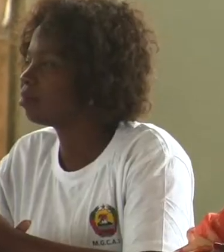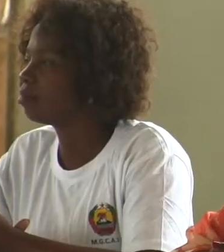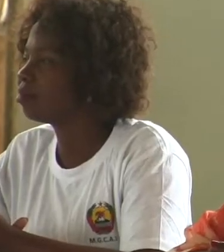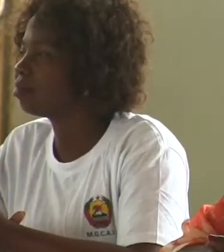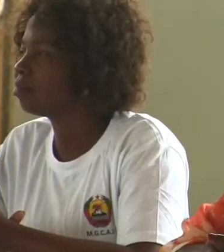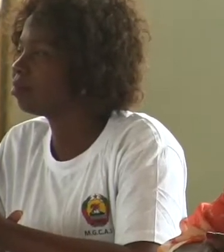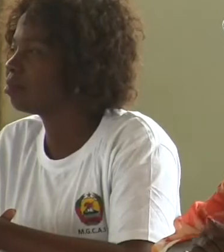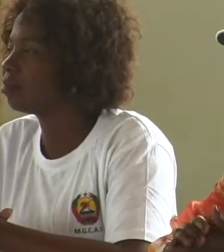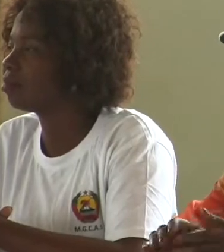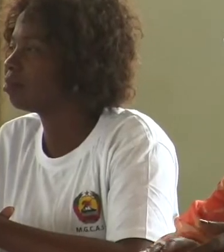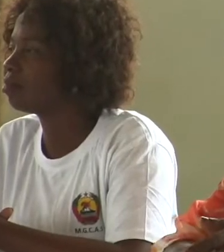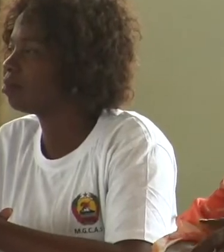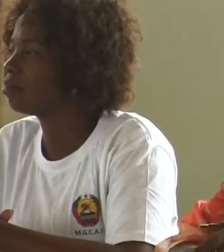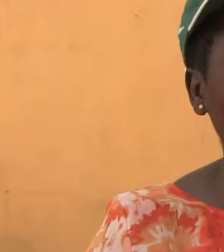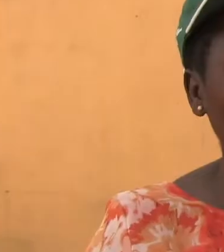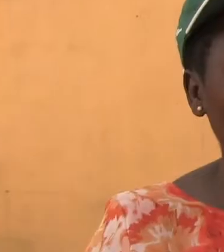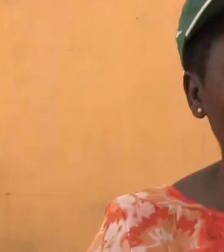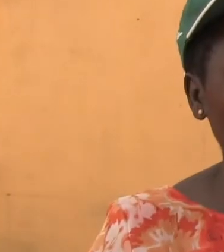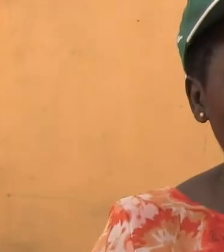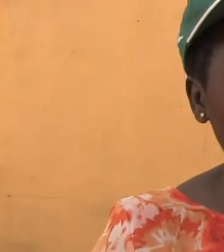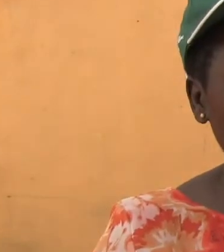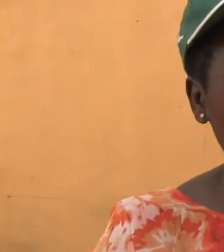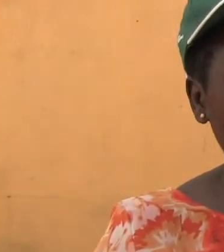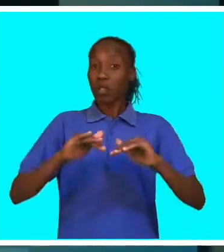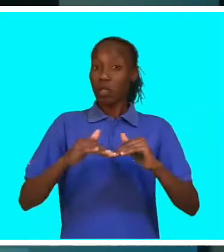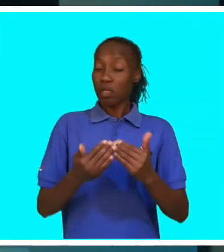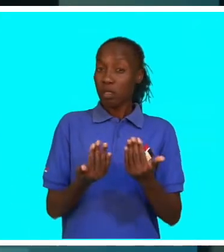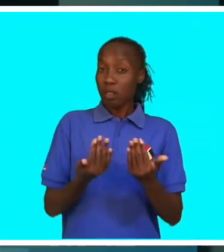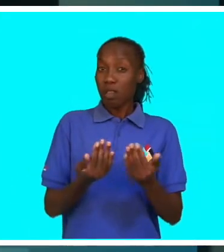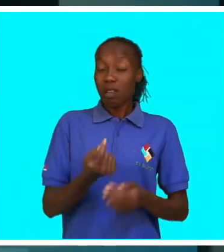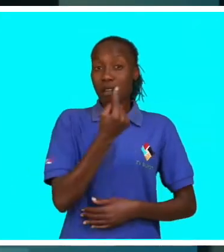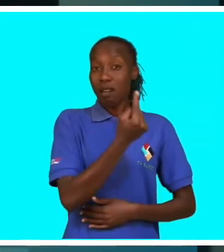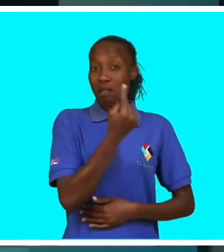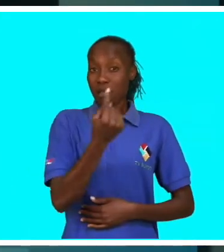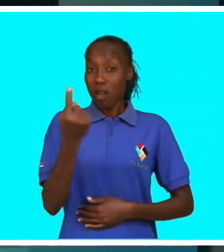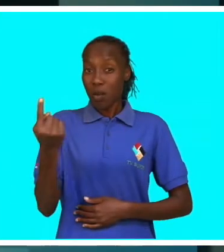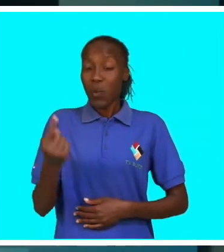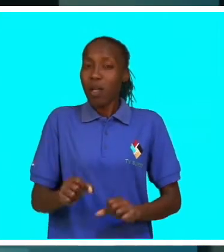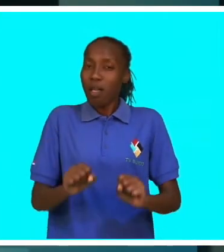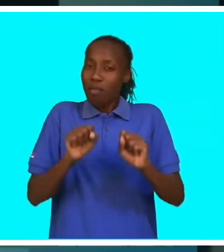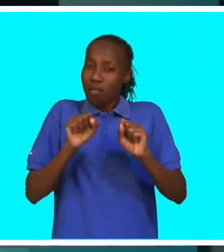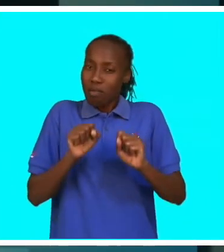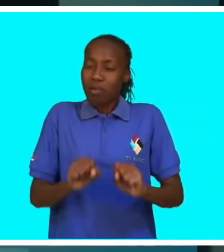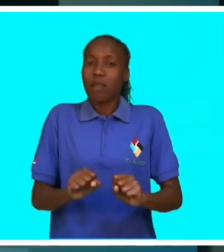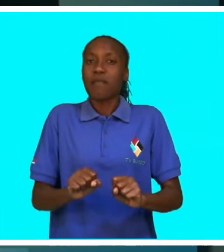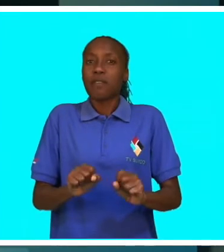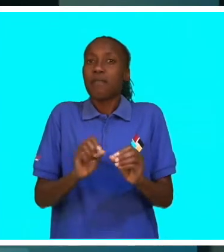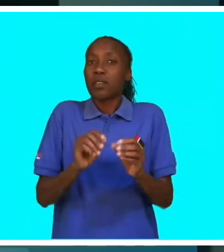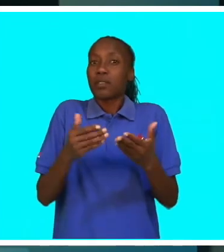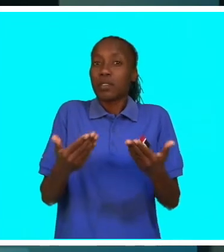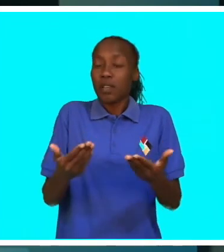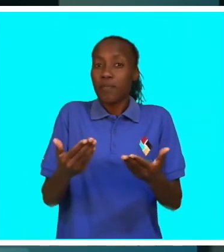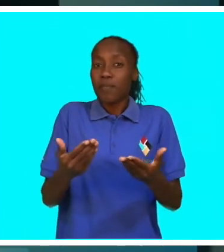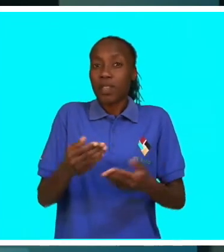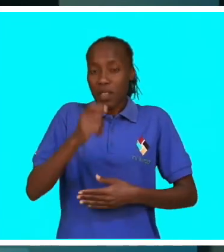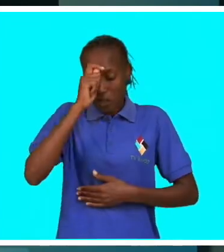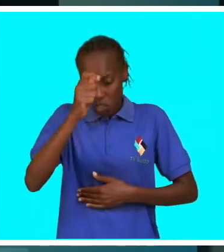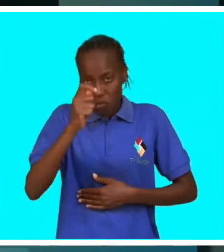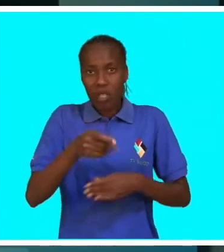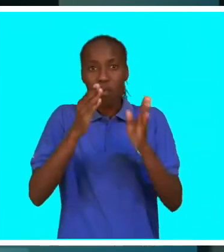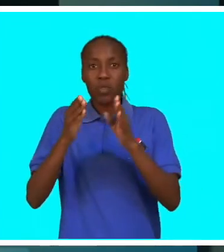se valorizar a pessoa da terceira idade. É um dia em que cada um de nós deve exaltar a pessoa de